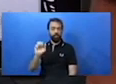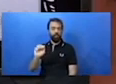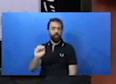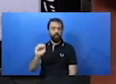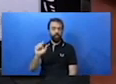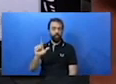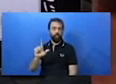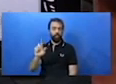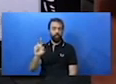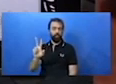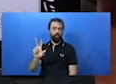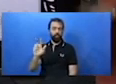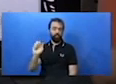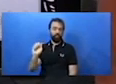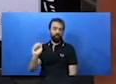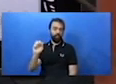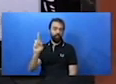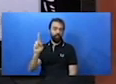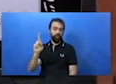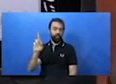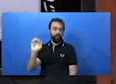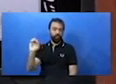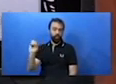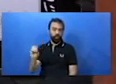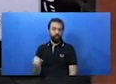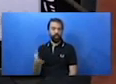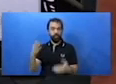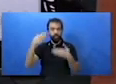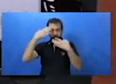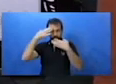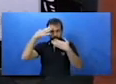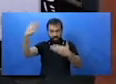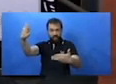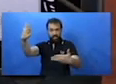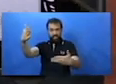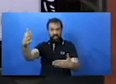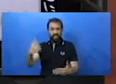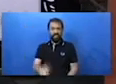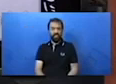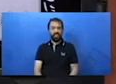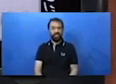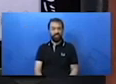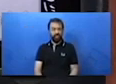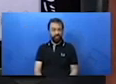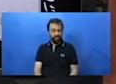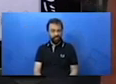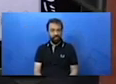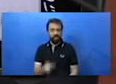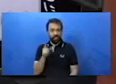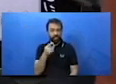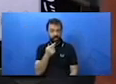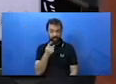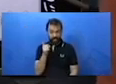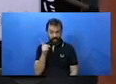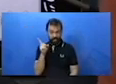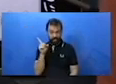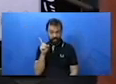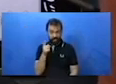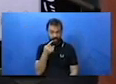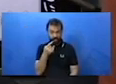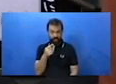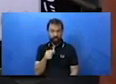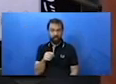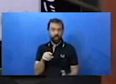nós estamos aqui colocando um agradecimento à colaboração do Álvaro Coimbra na gravação dos áudios que vocês estão ouvindo dos cordéis de